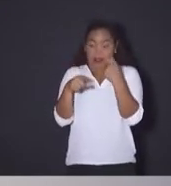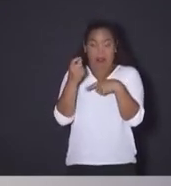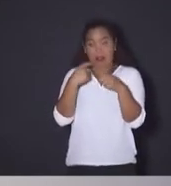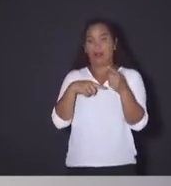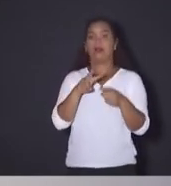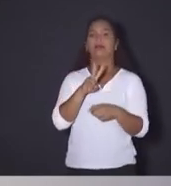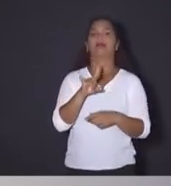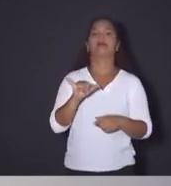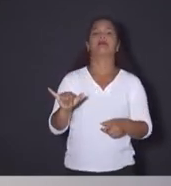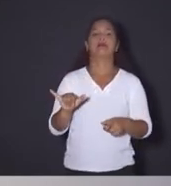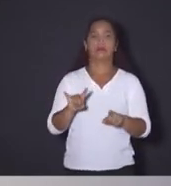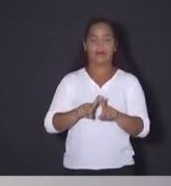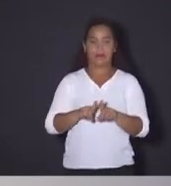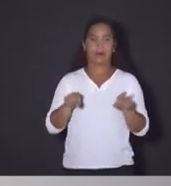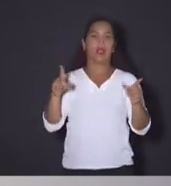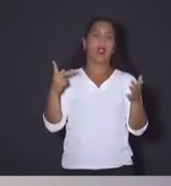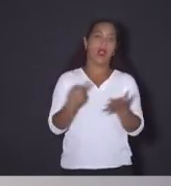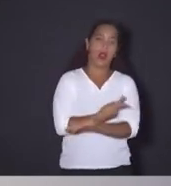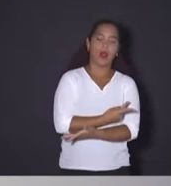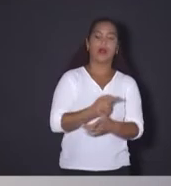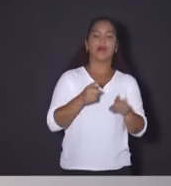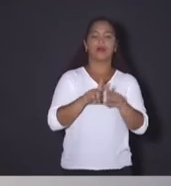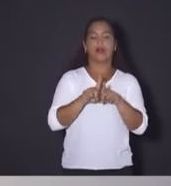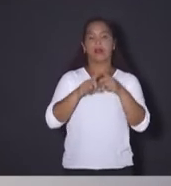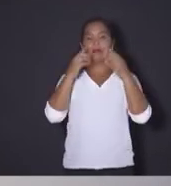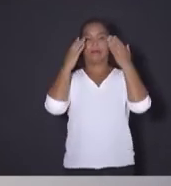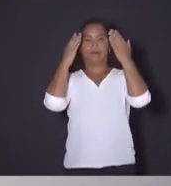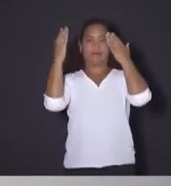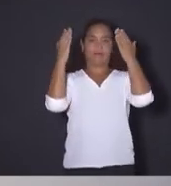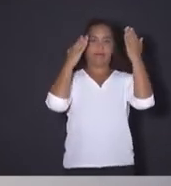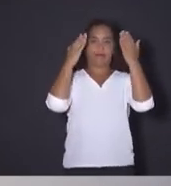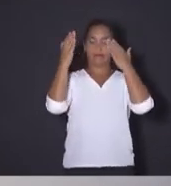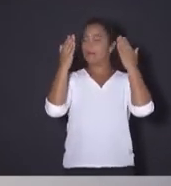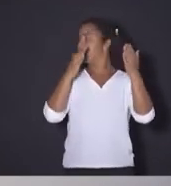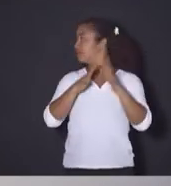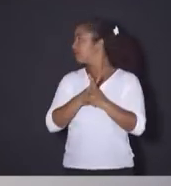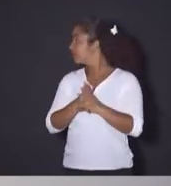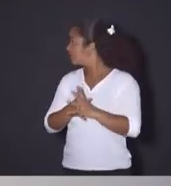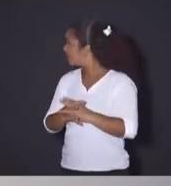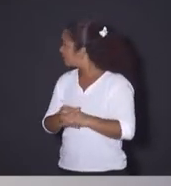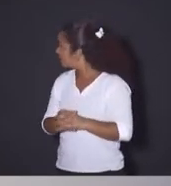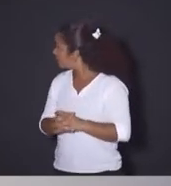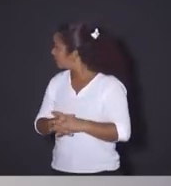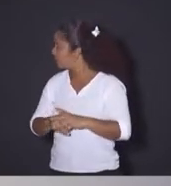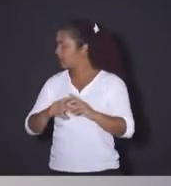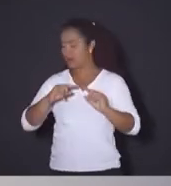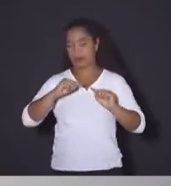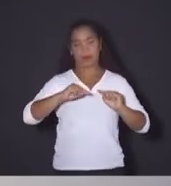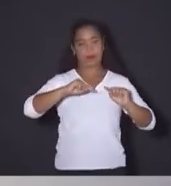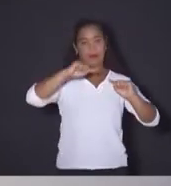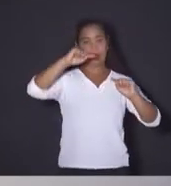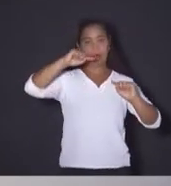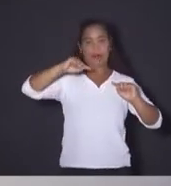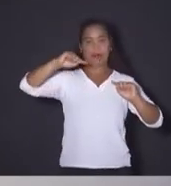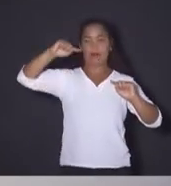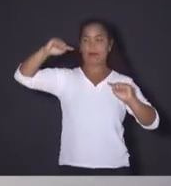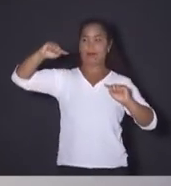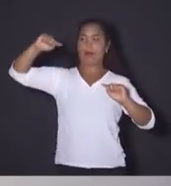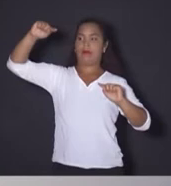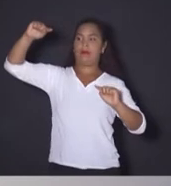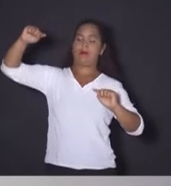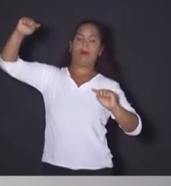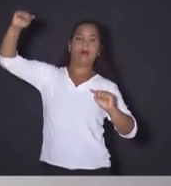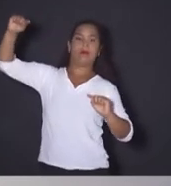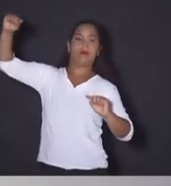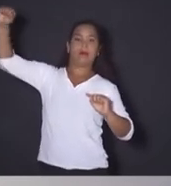dos transtornos psiquiátricos no contemporâneo que essa tabelinha aqui que vai crescendo conforme as edições vão mudando